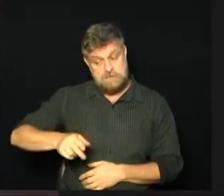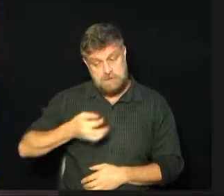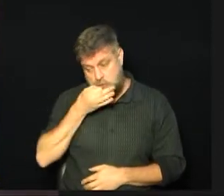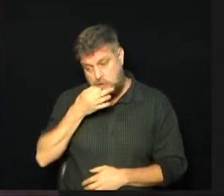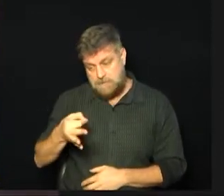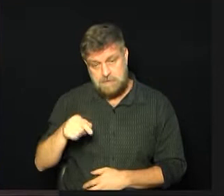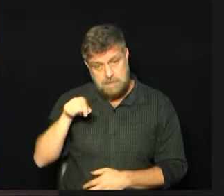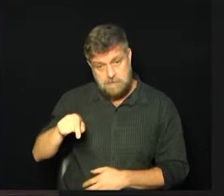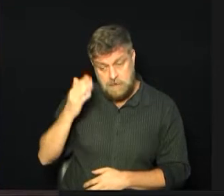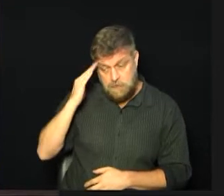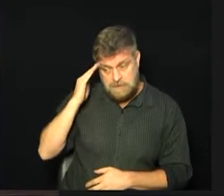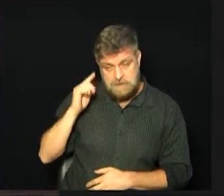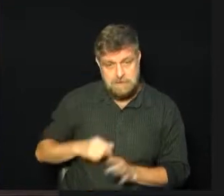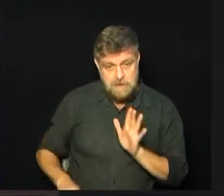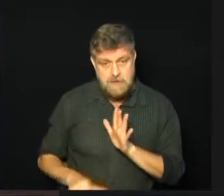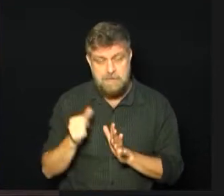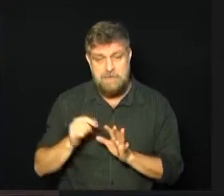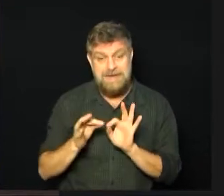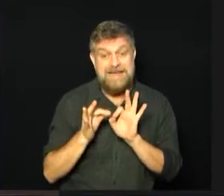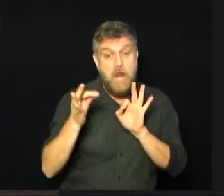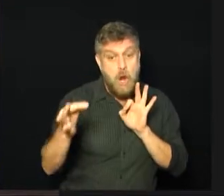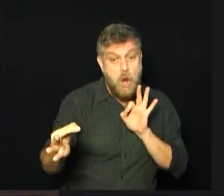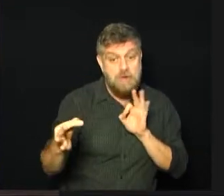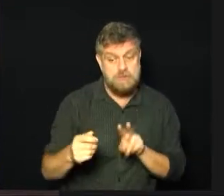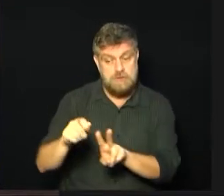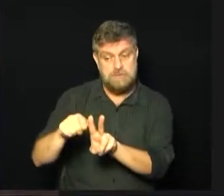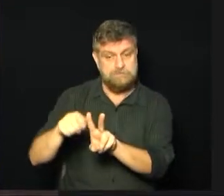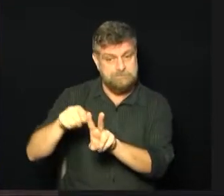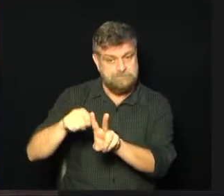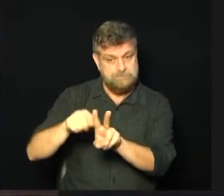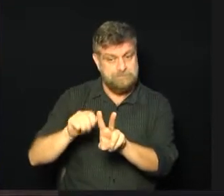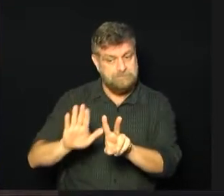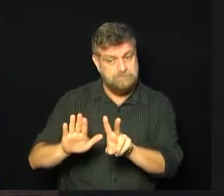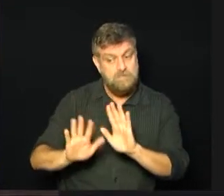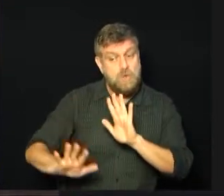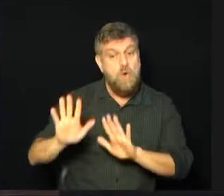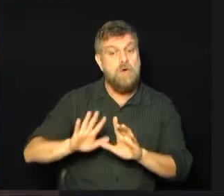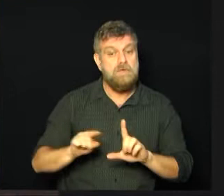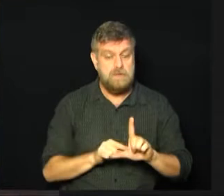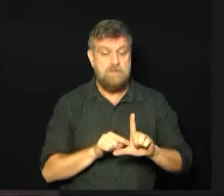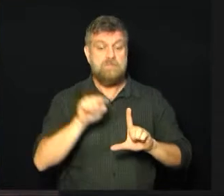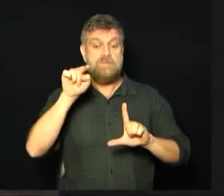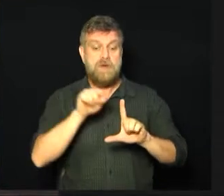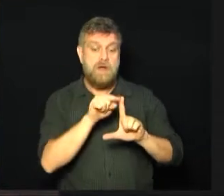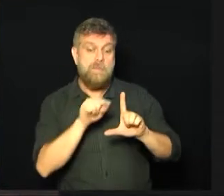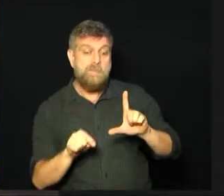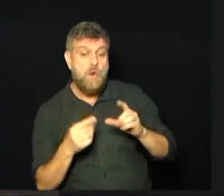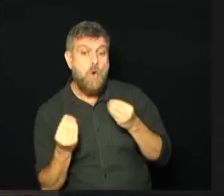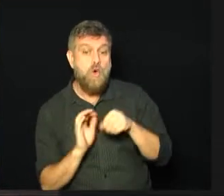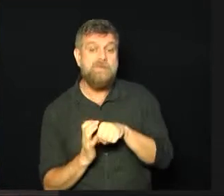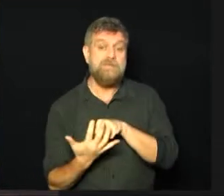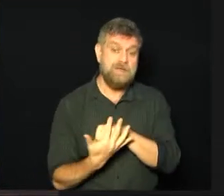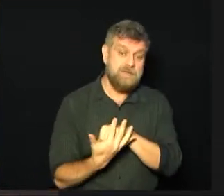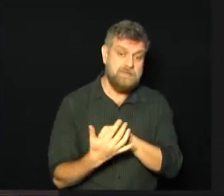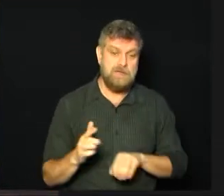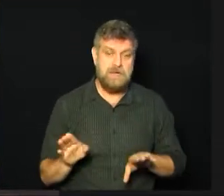eu entendo que o Carnaval, primeiro, está muito longe, né? São 2 meses, a gente tem que ver como é que vai ser o comportamento da pandemia. E o